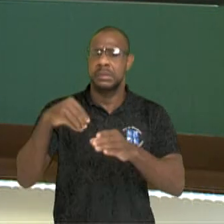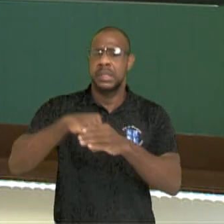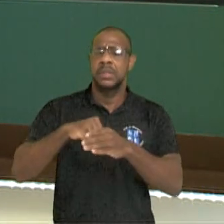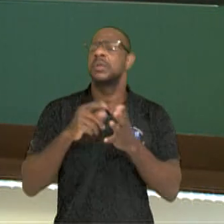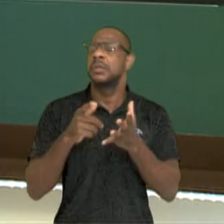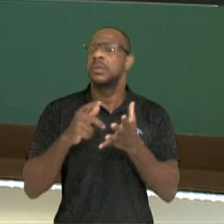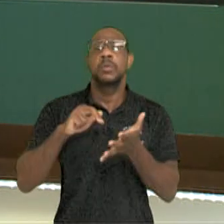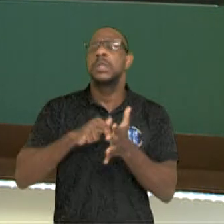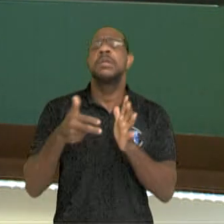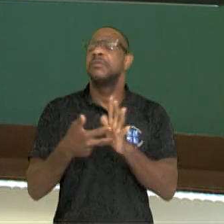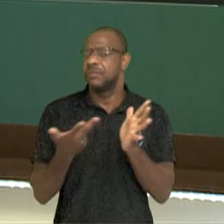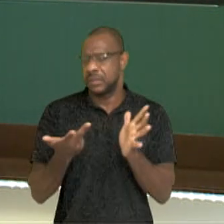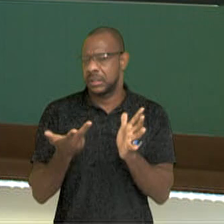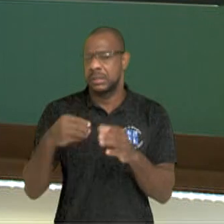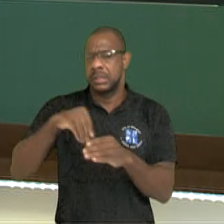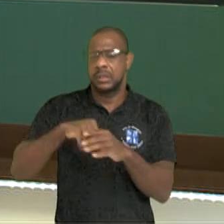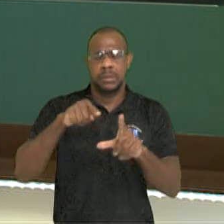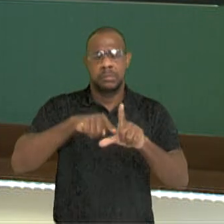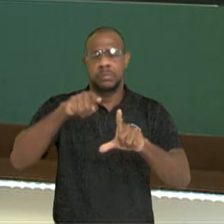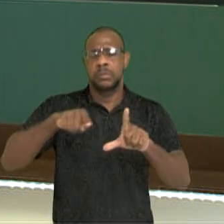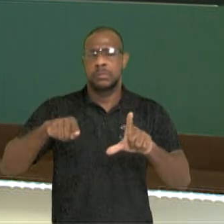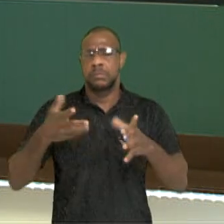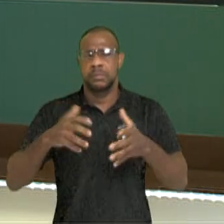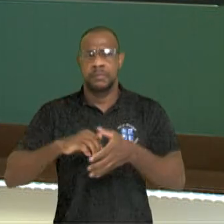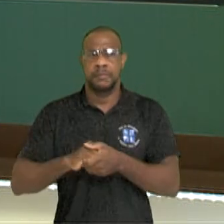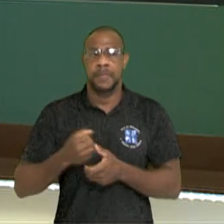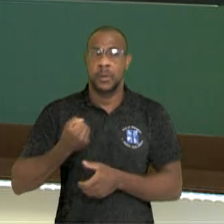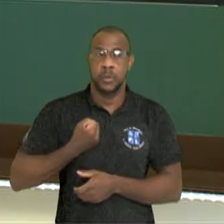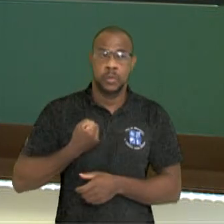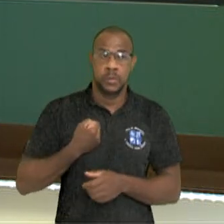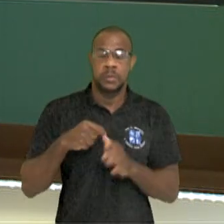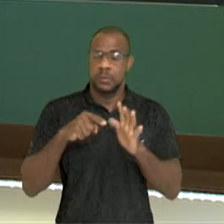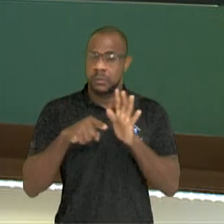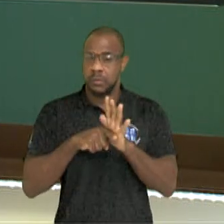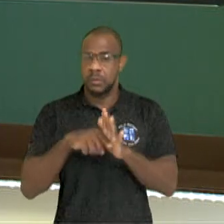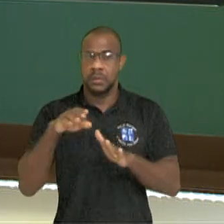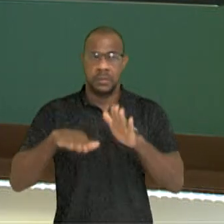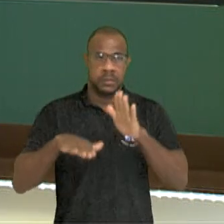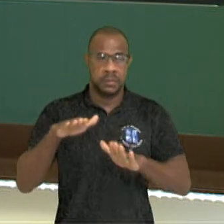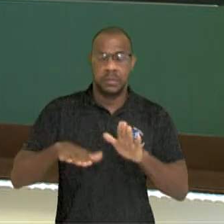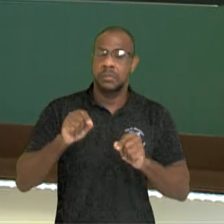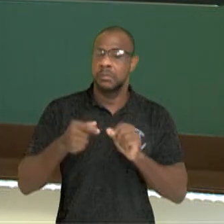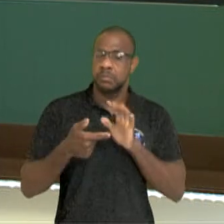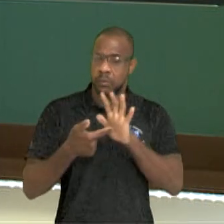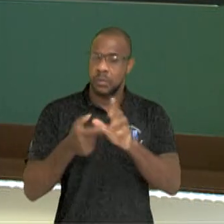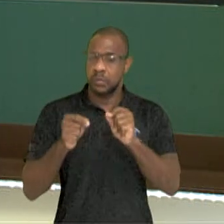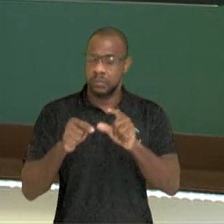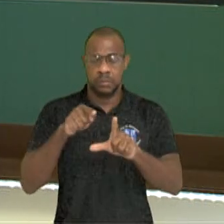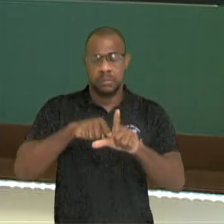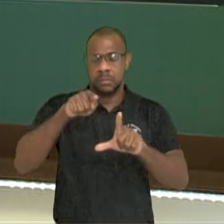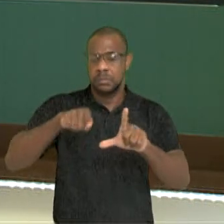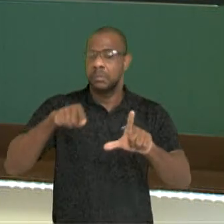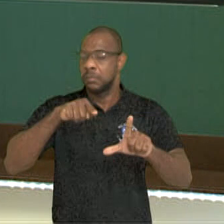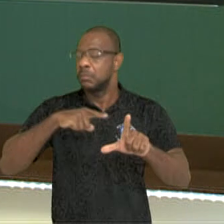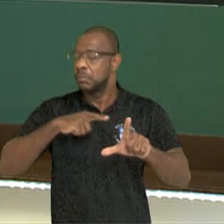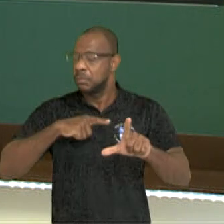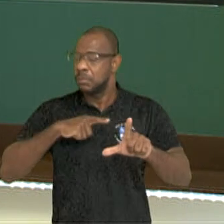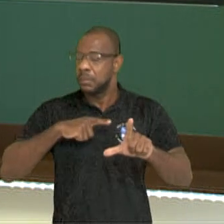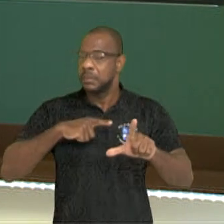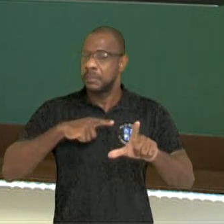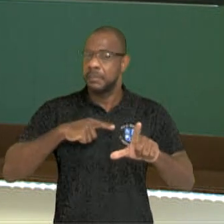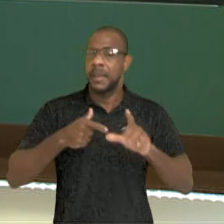gráfico? Bom, os números negativos, muitas vezes, eles aparecem nos gráficos